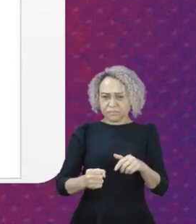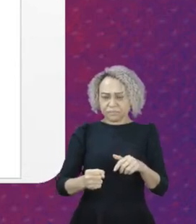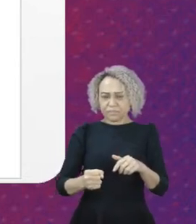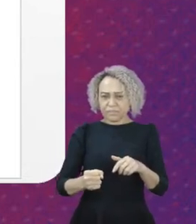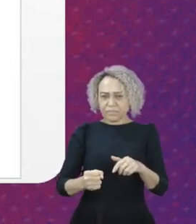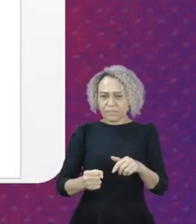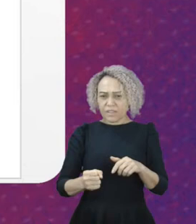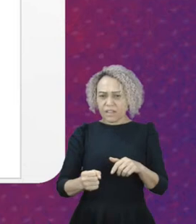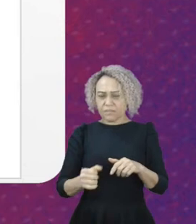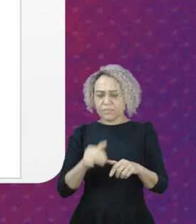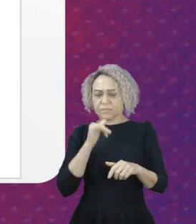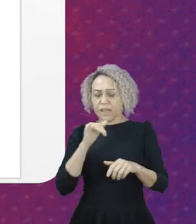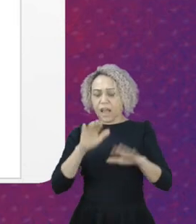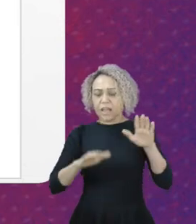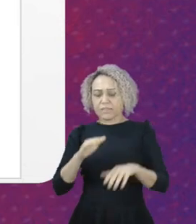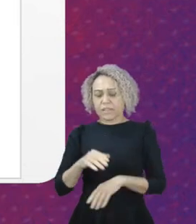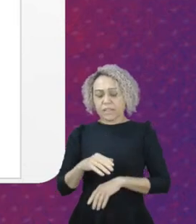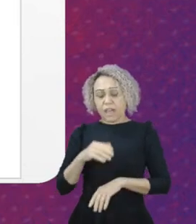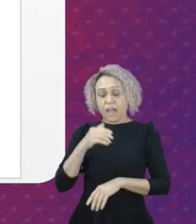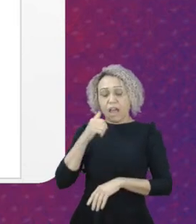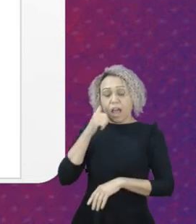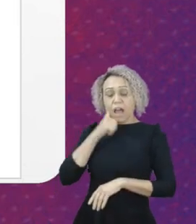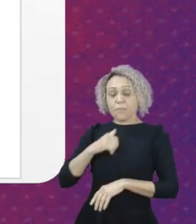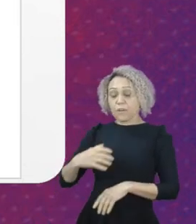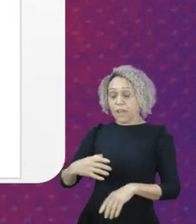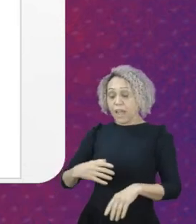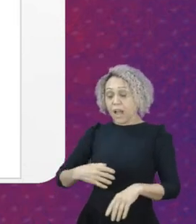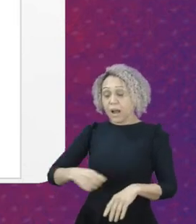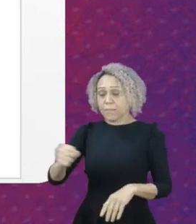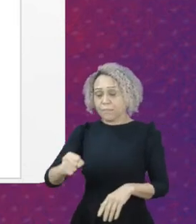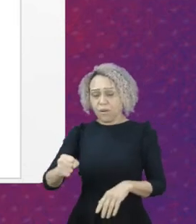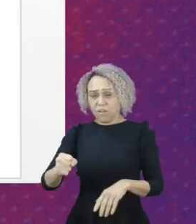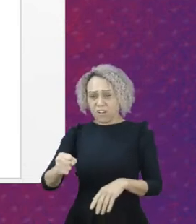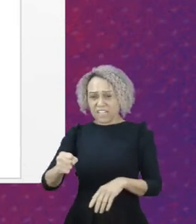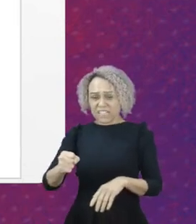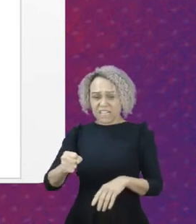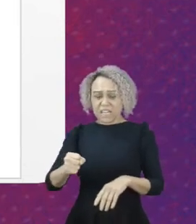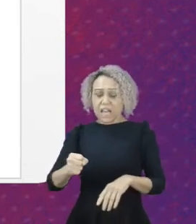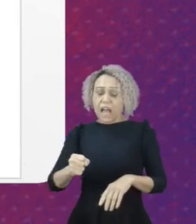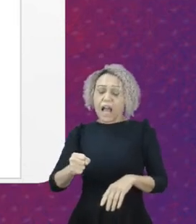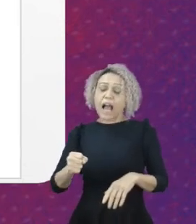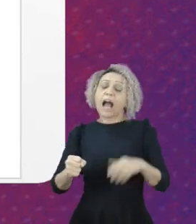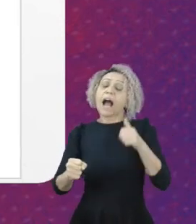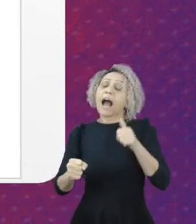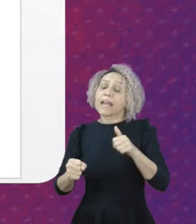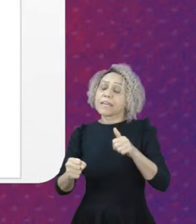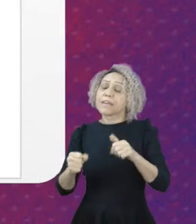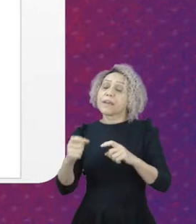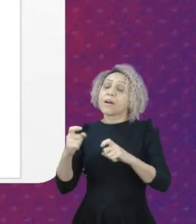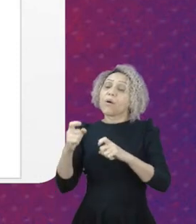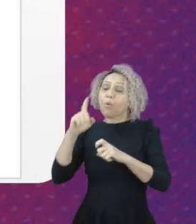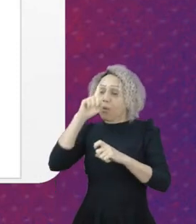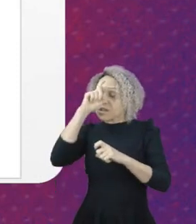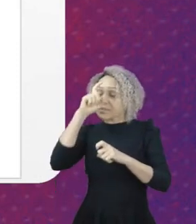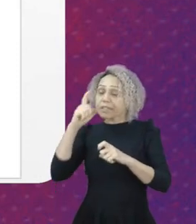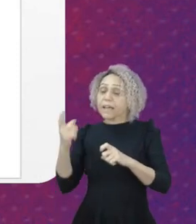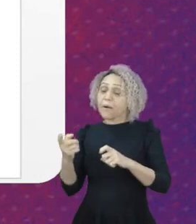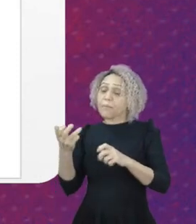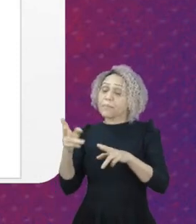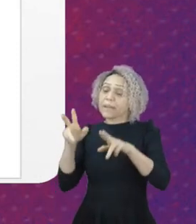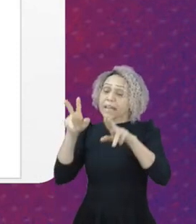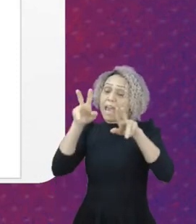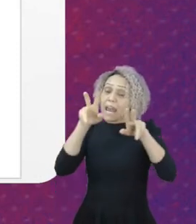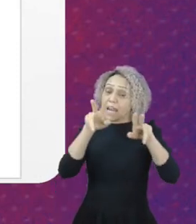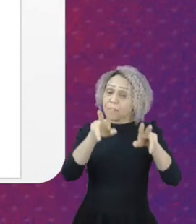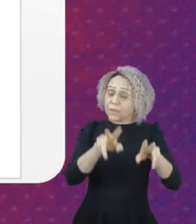estão com bebês, realizar um mau procedimento para que ela não volte a ter filhos, fazer ligamento de trompas